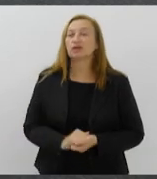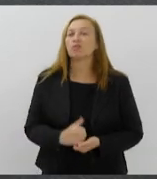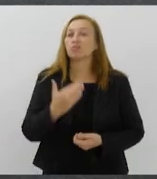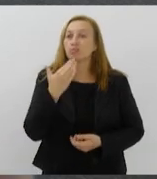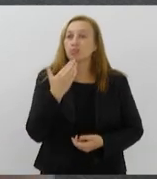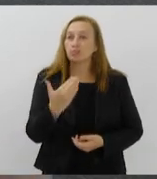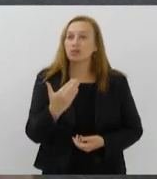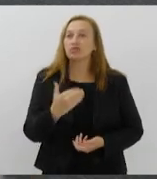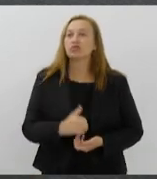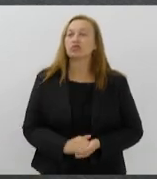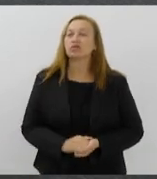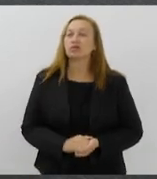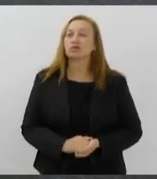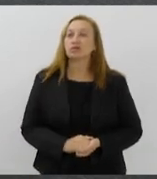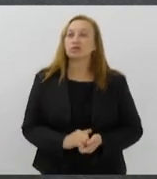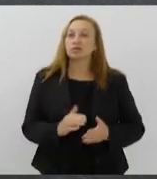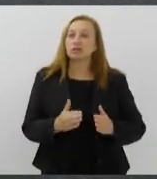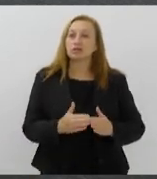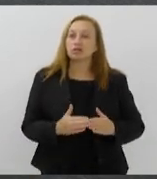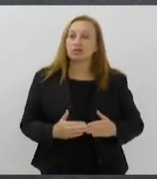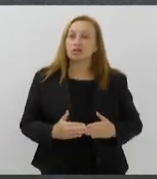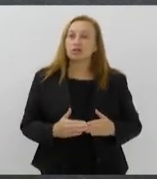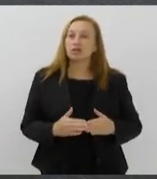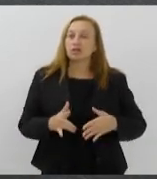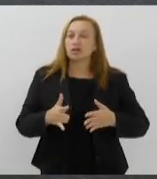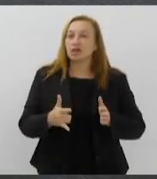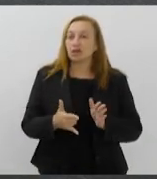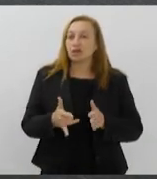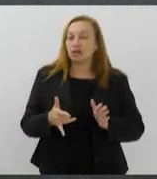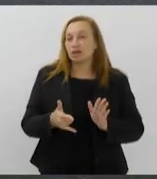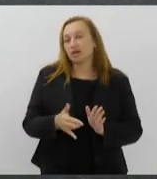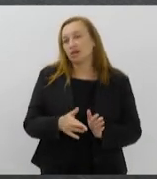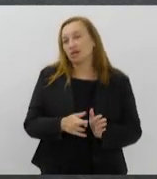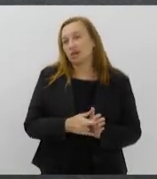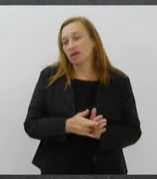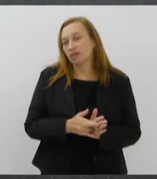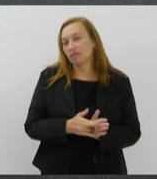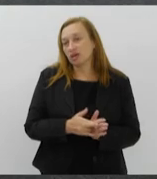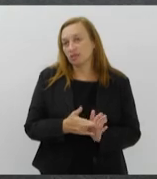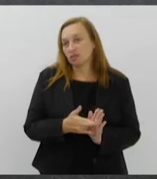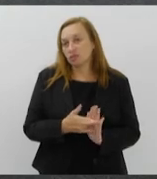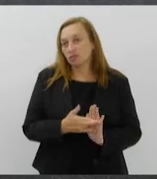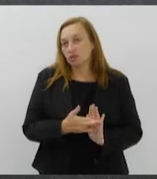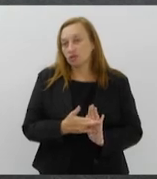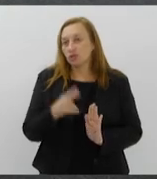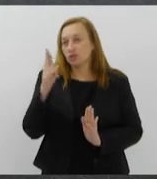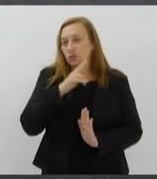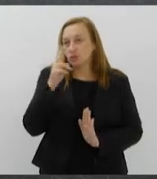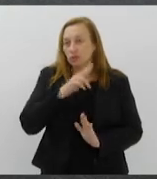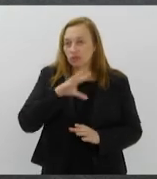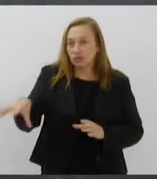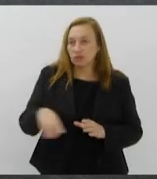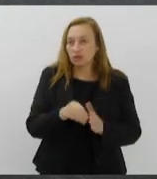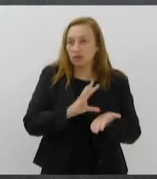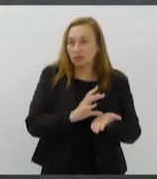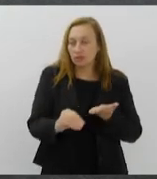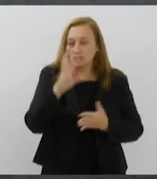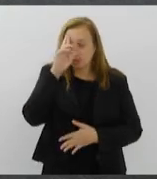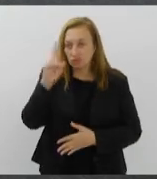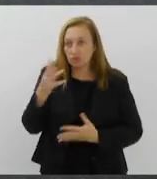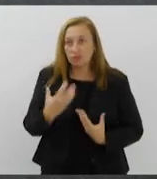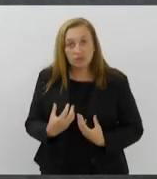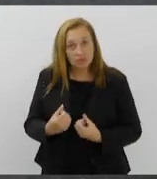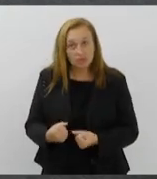pedir que o requerimento de urgência fosse incluído em pauta, você imediatamente